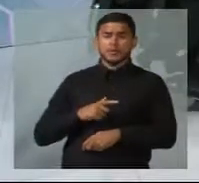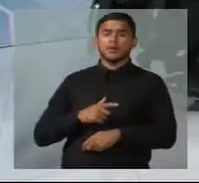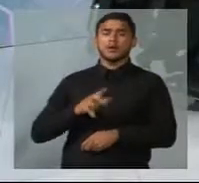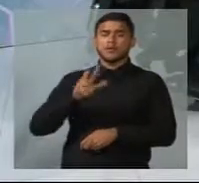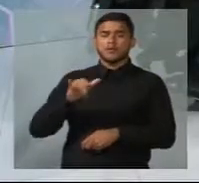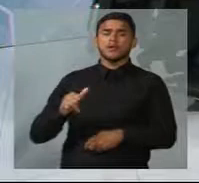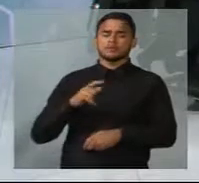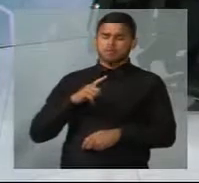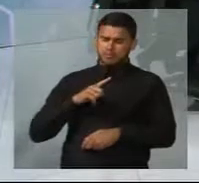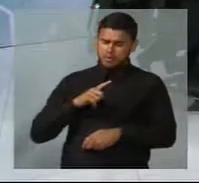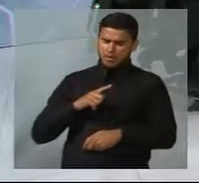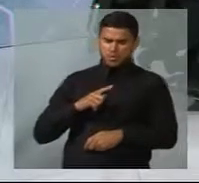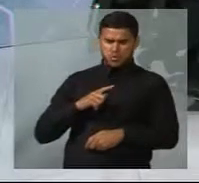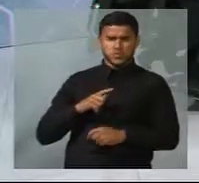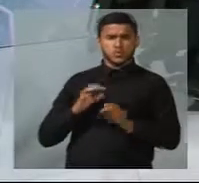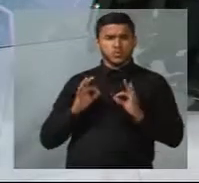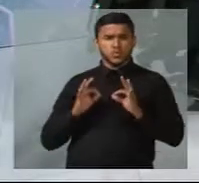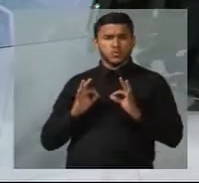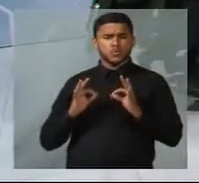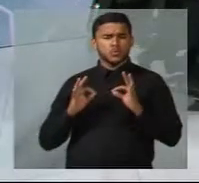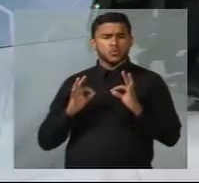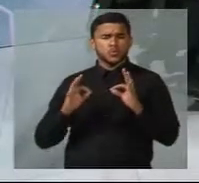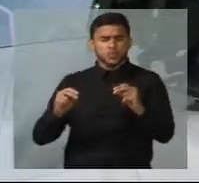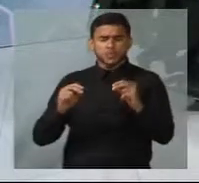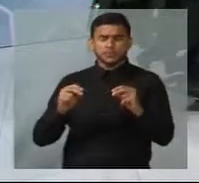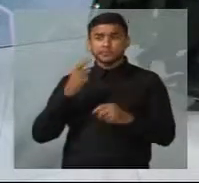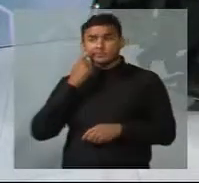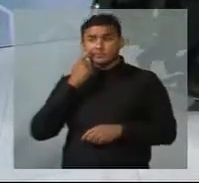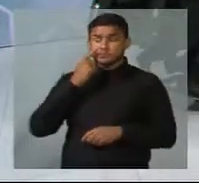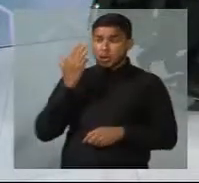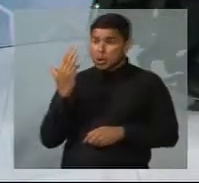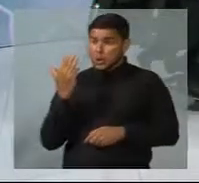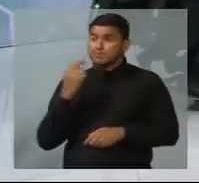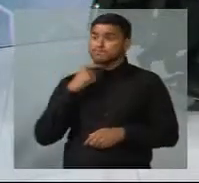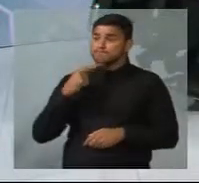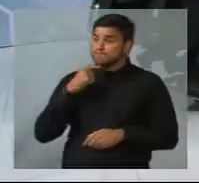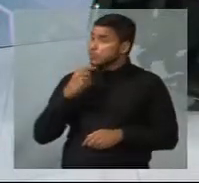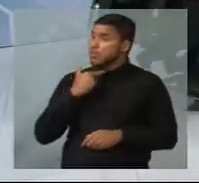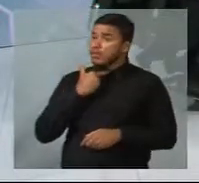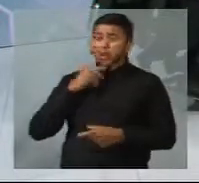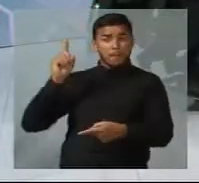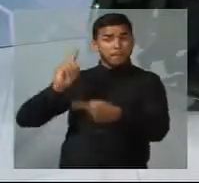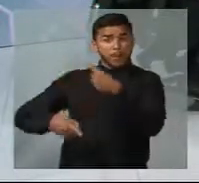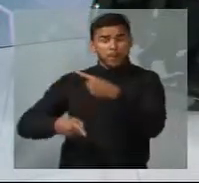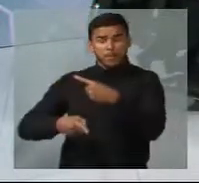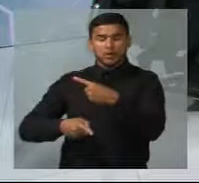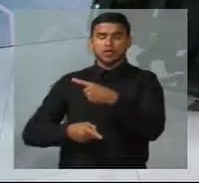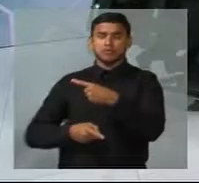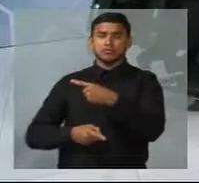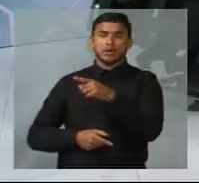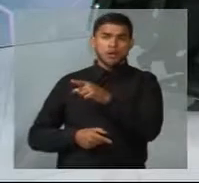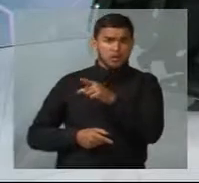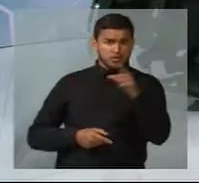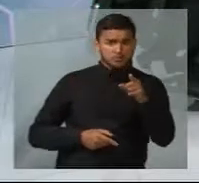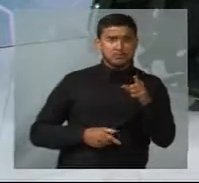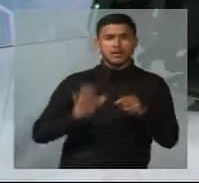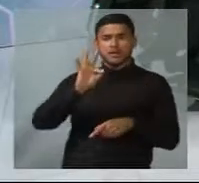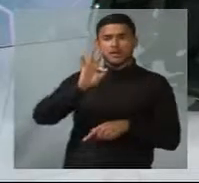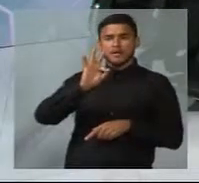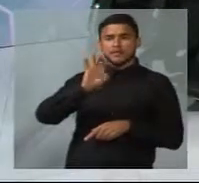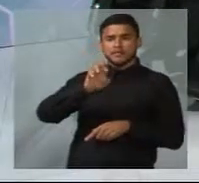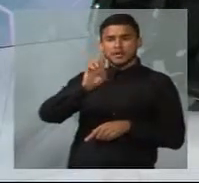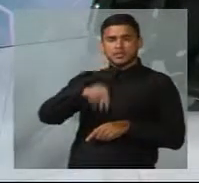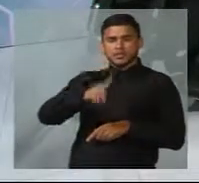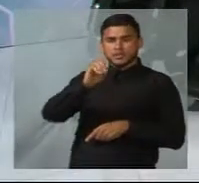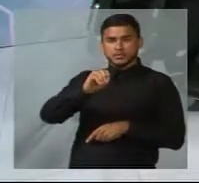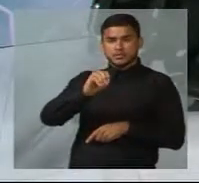plano B percorrendo ali mais ou menos. Mas o fato é que o presidente, hoje, ele é candidato à presidência da República. Eu quero colocar esse